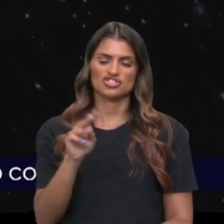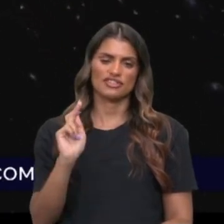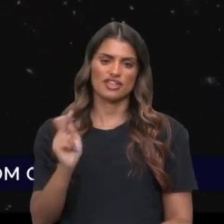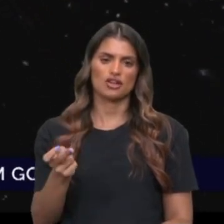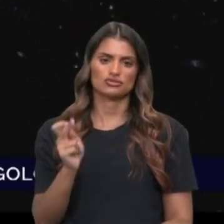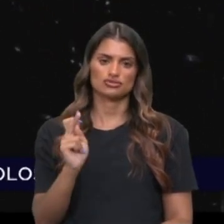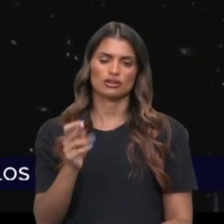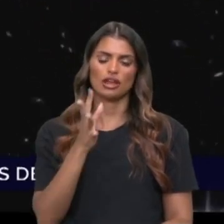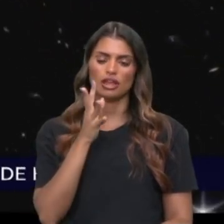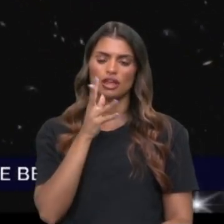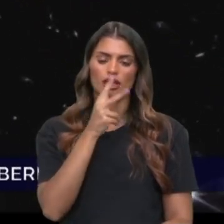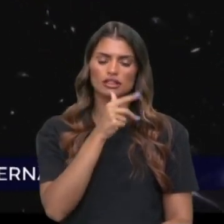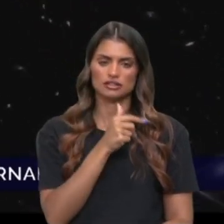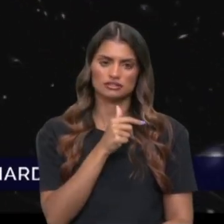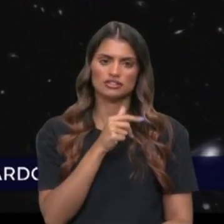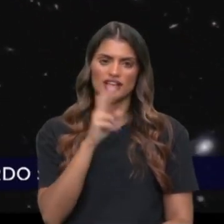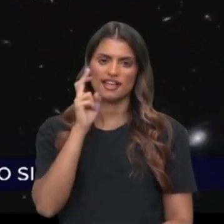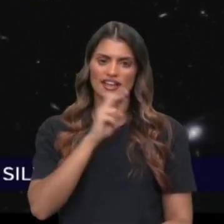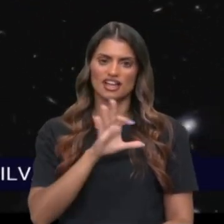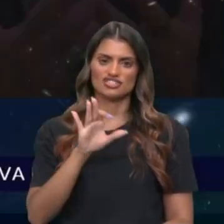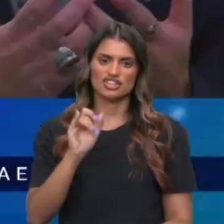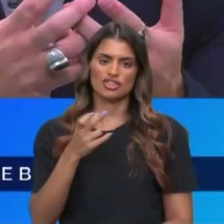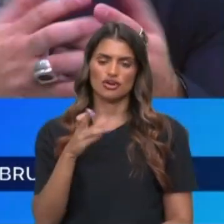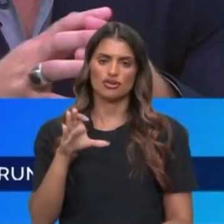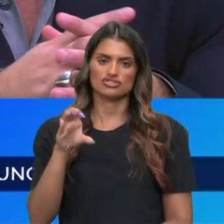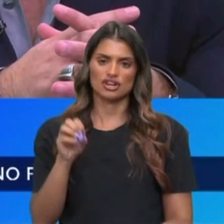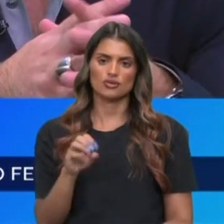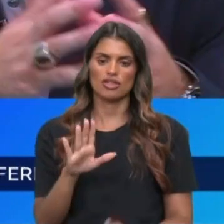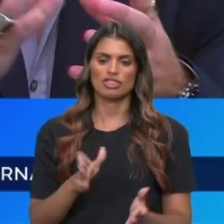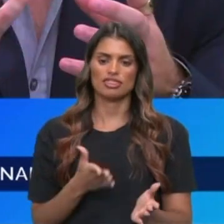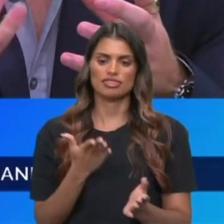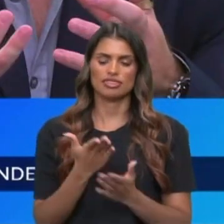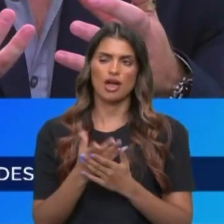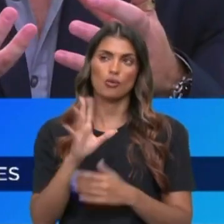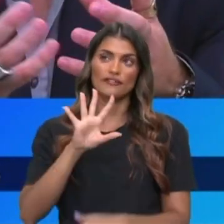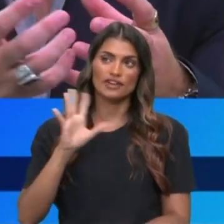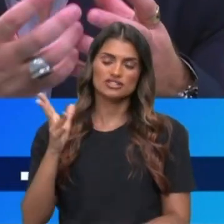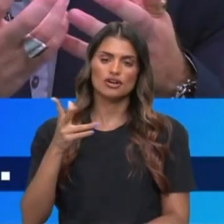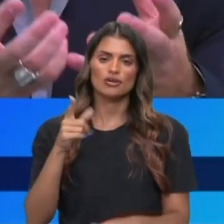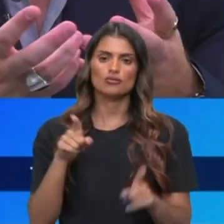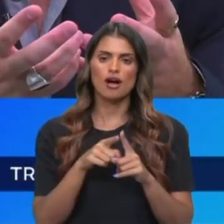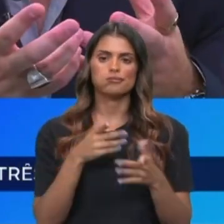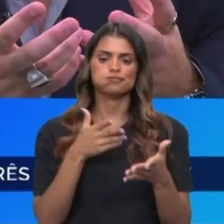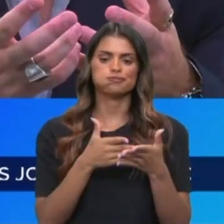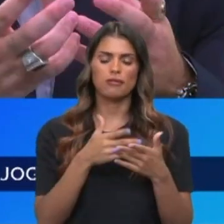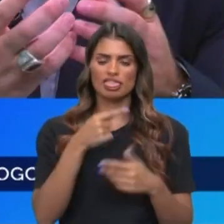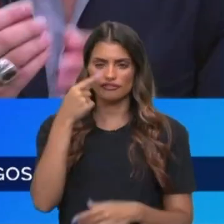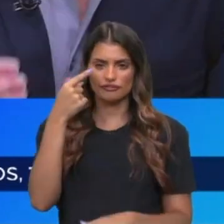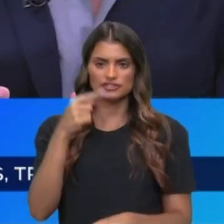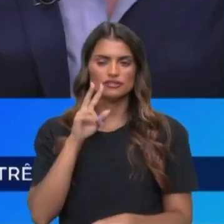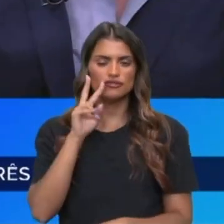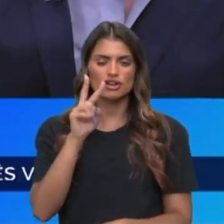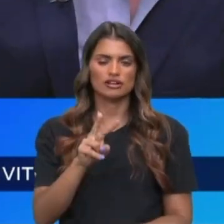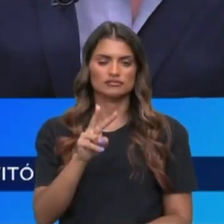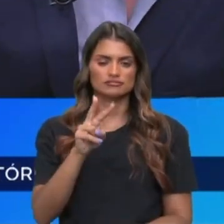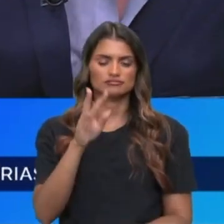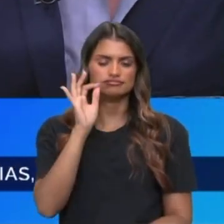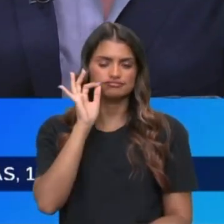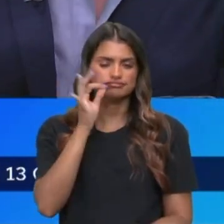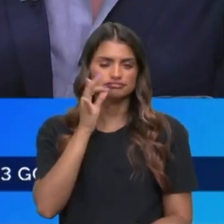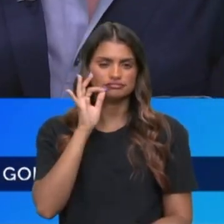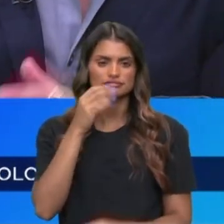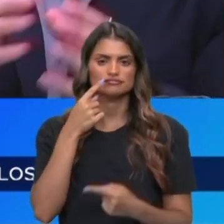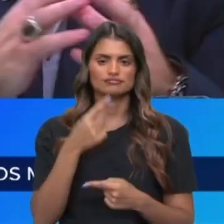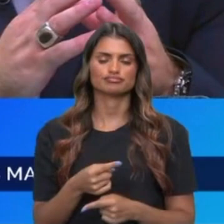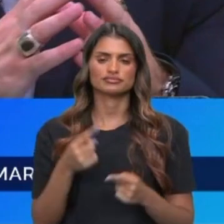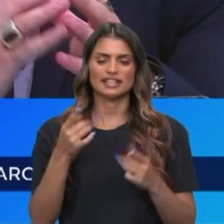muito quente, com gás de hidrogênio que tornava o universo opaco, difícil de visualização. Mas depois diz-nos a própria teoria